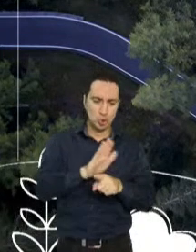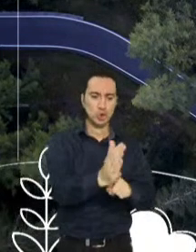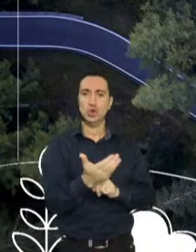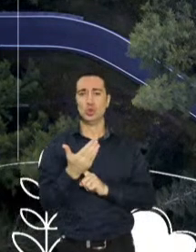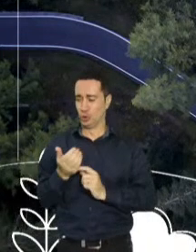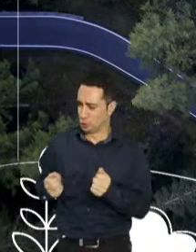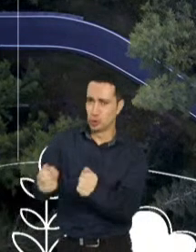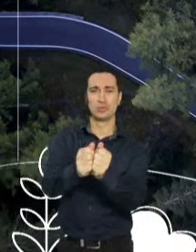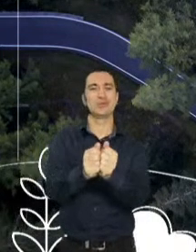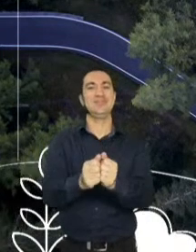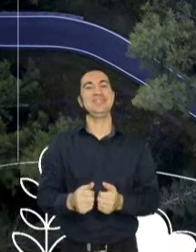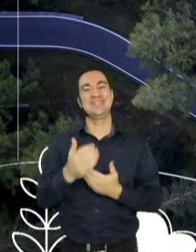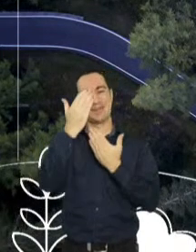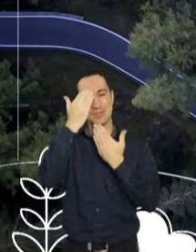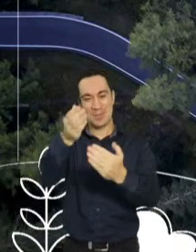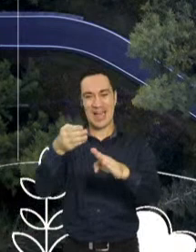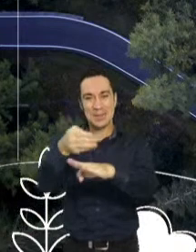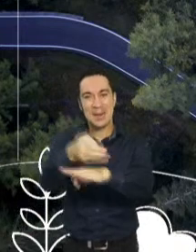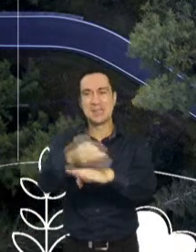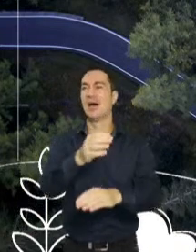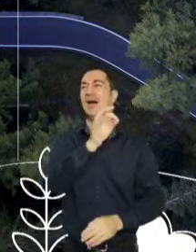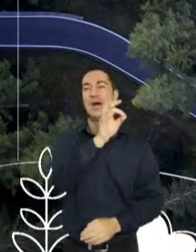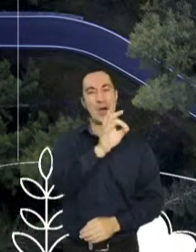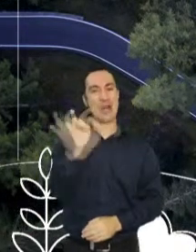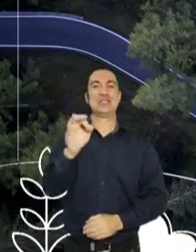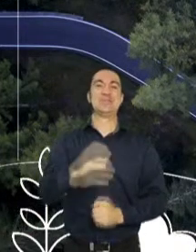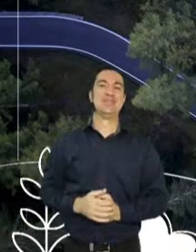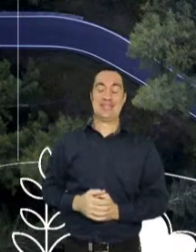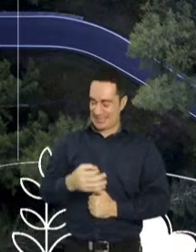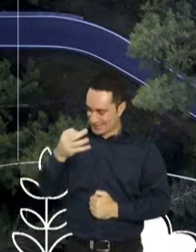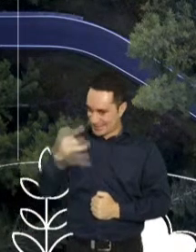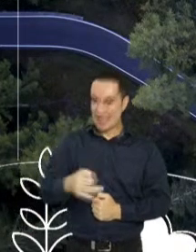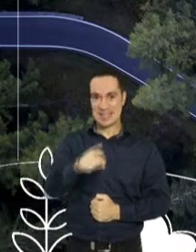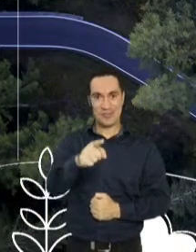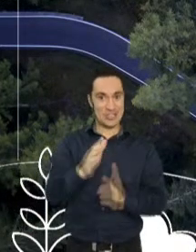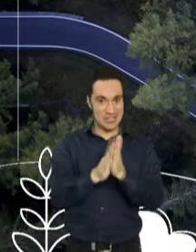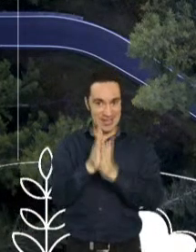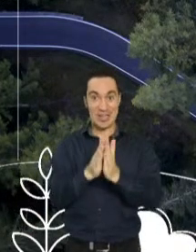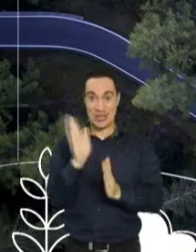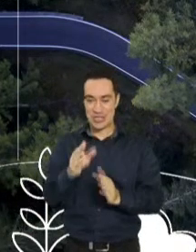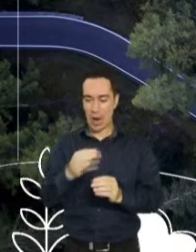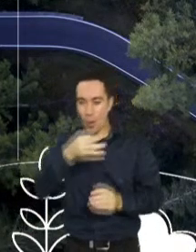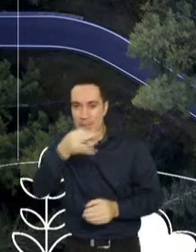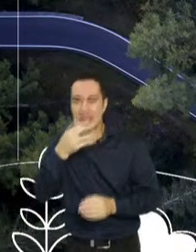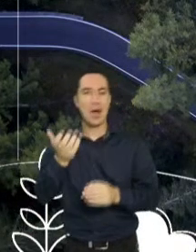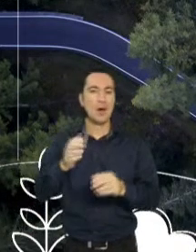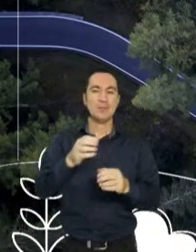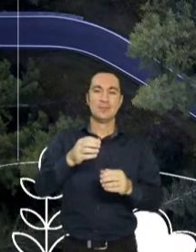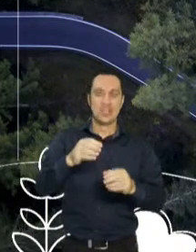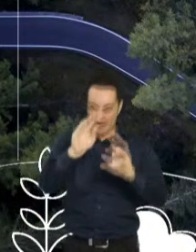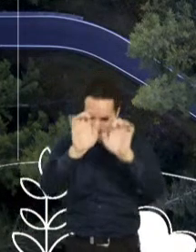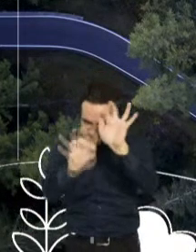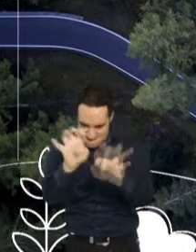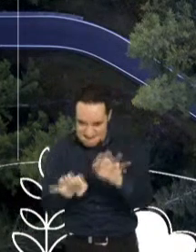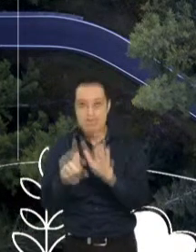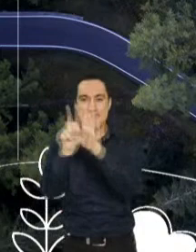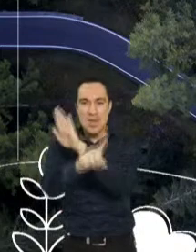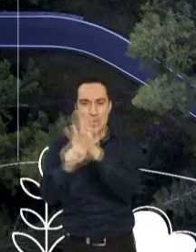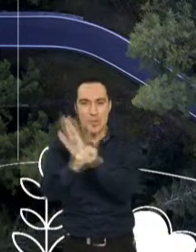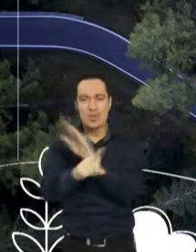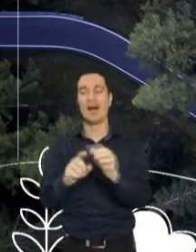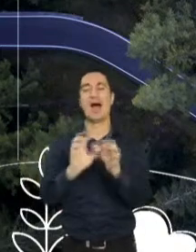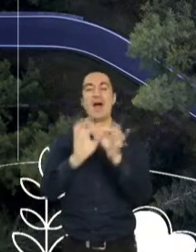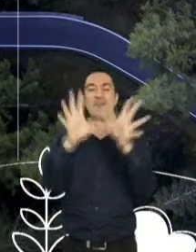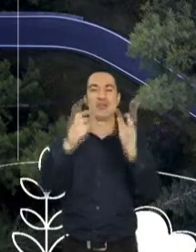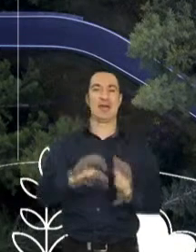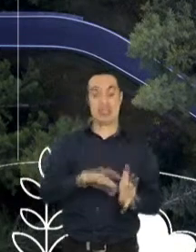transformação. Muito obrigada por você ter participado, e eu tenho certeza que você já mandou seus comentários, você já mandou as suas perguntas, mas